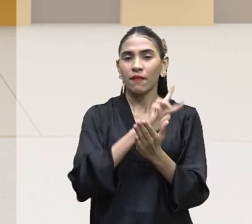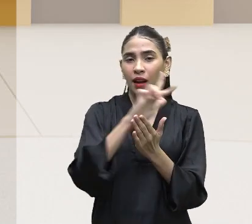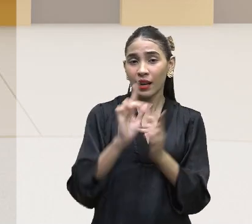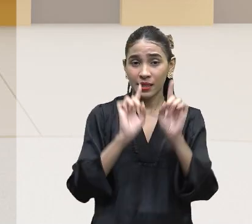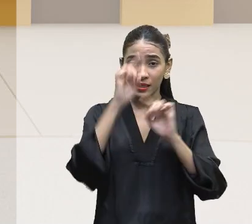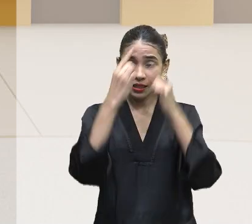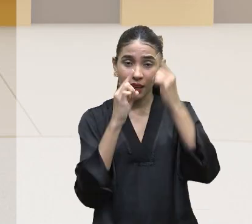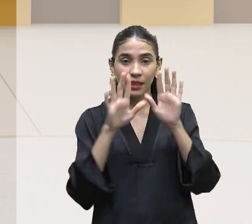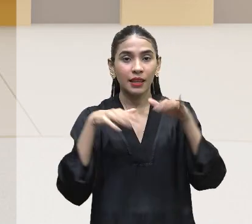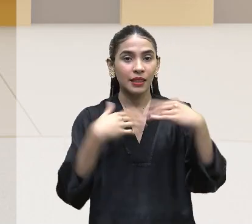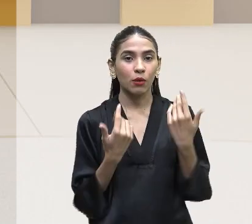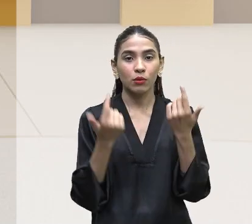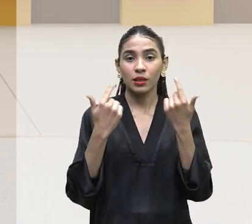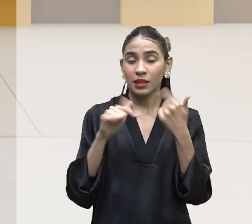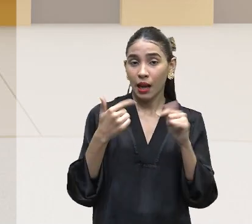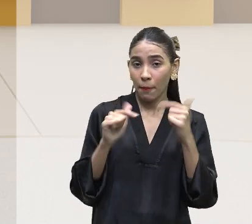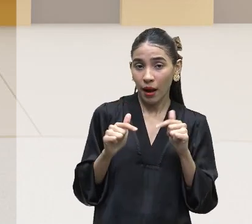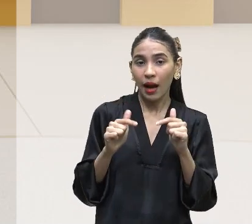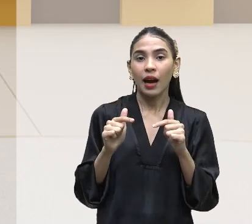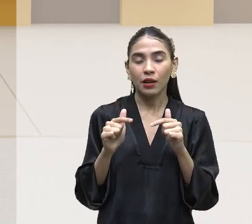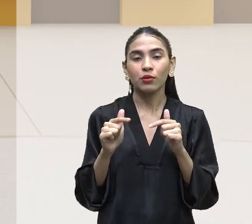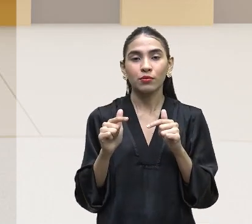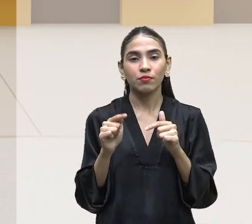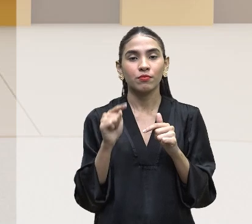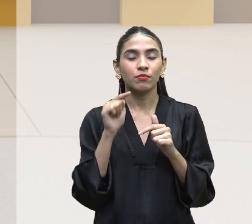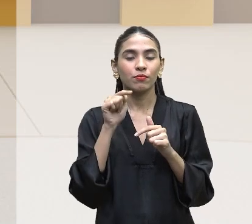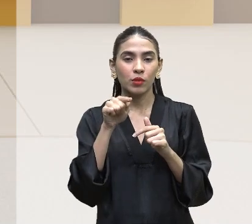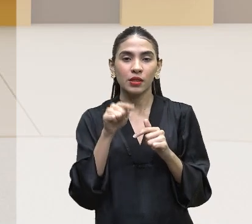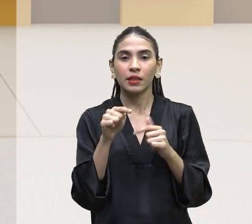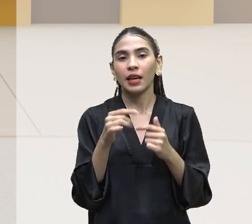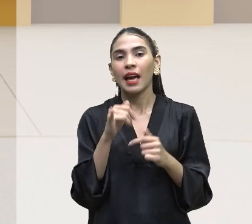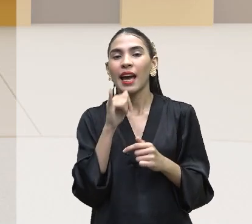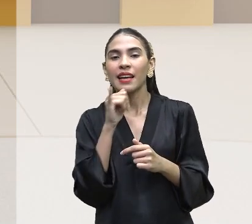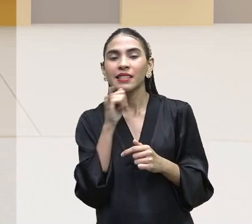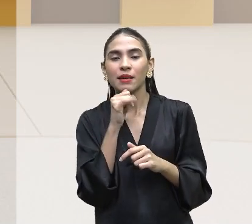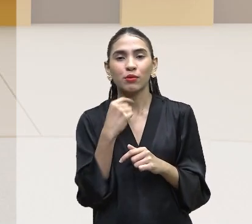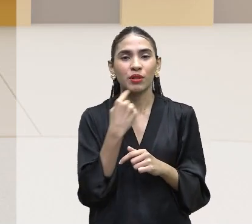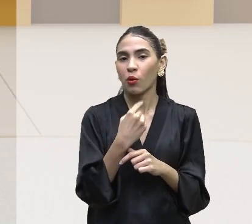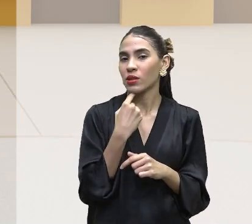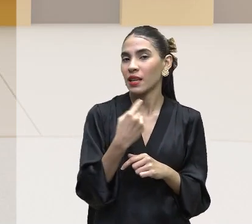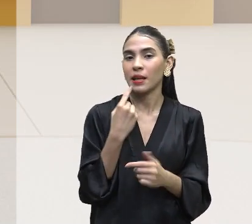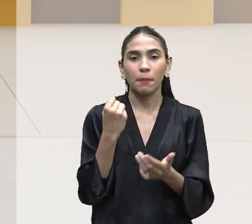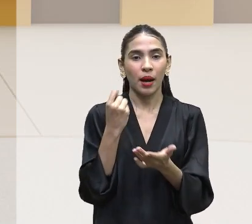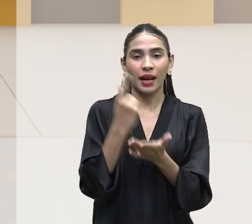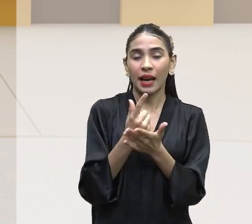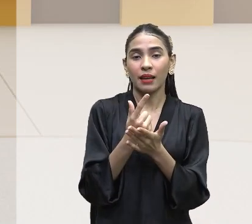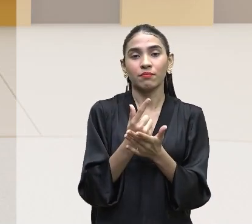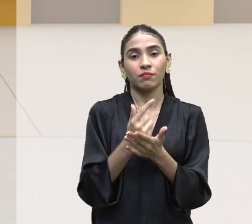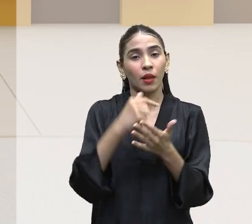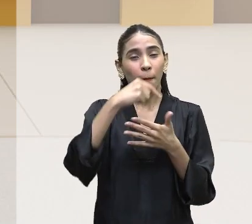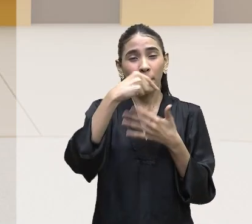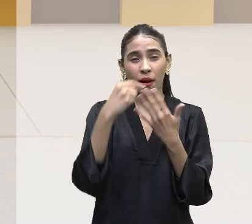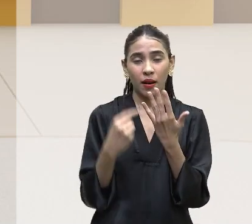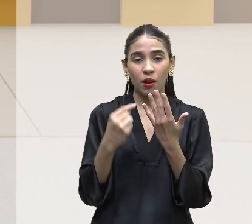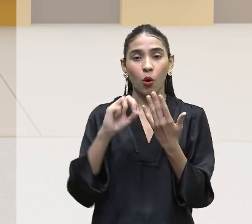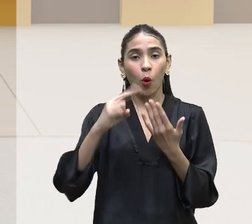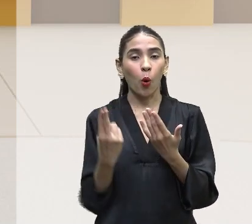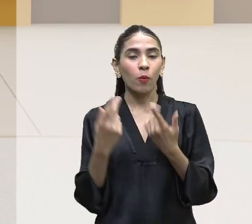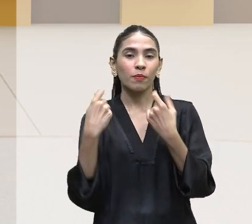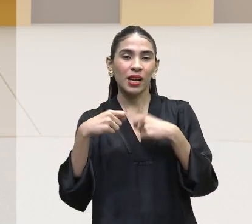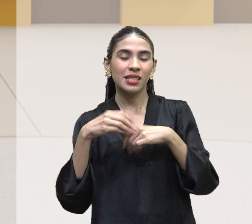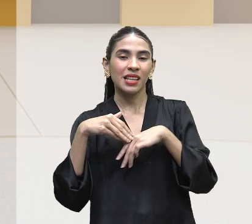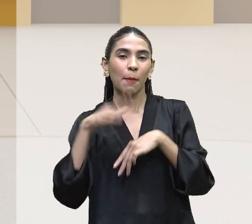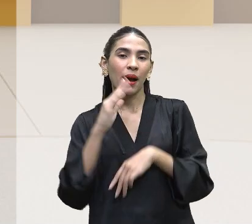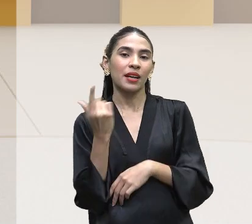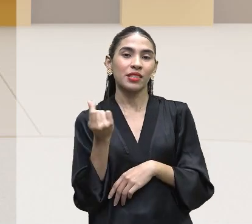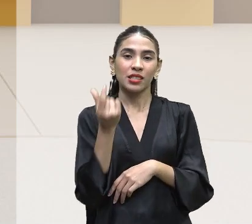a renda extra, ela entra aí, se você não conseguir pagar as suas contas, ou então, se você precisa de mais